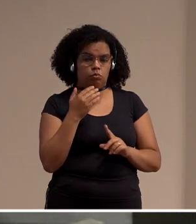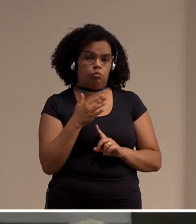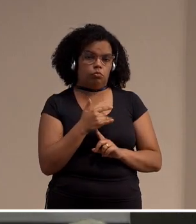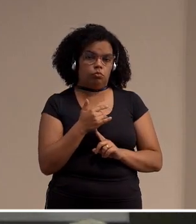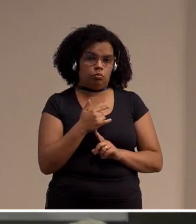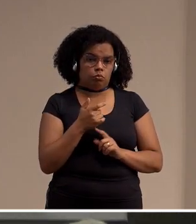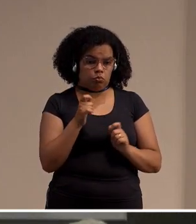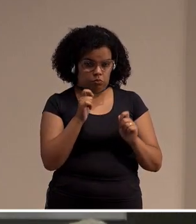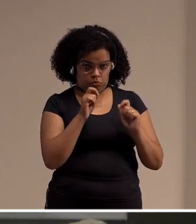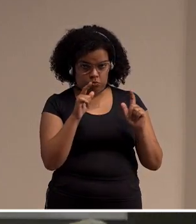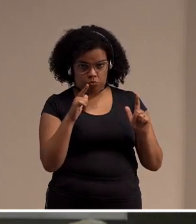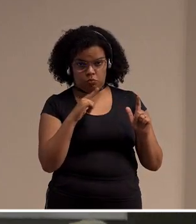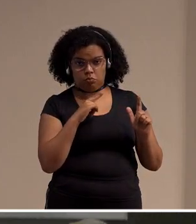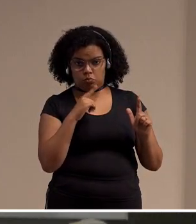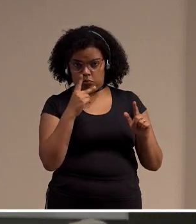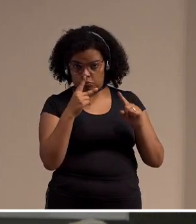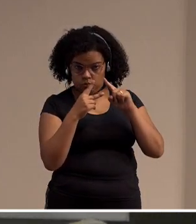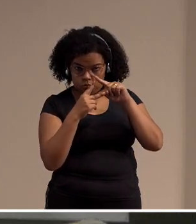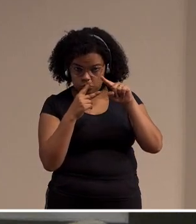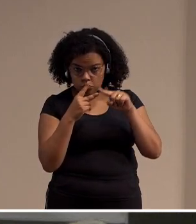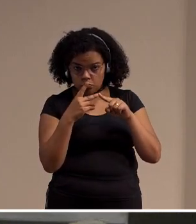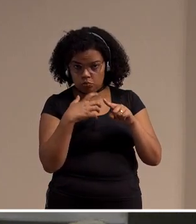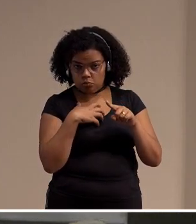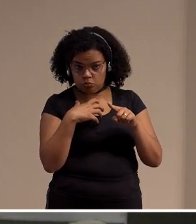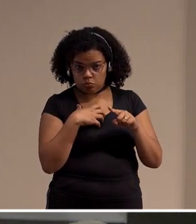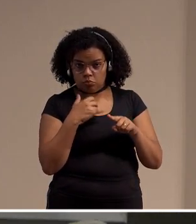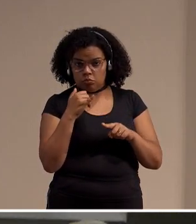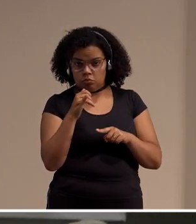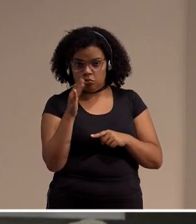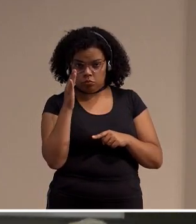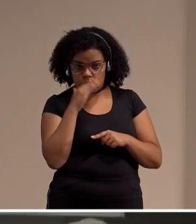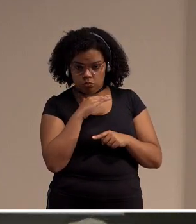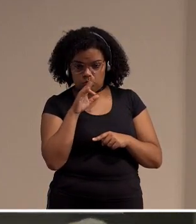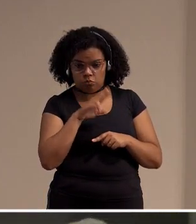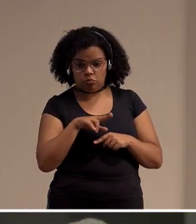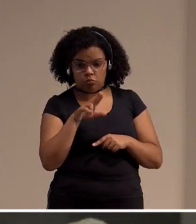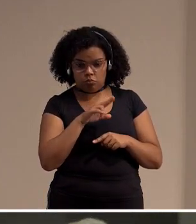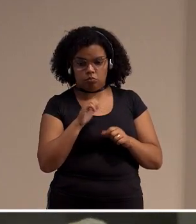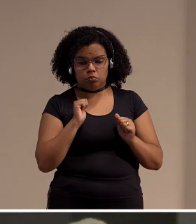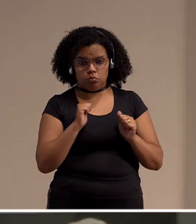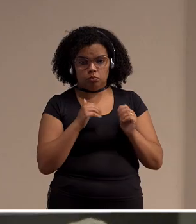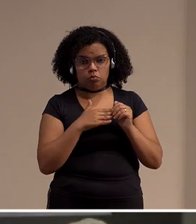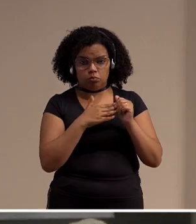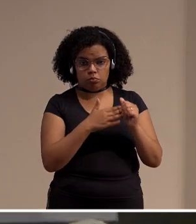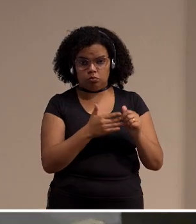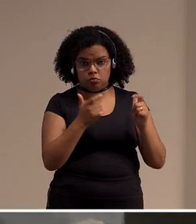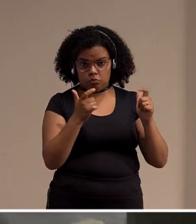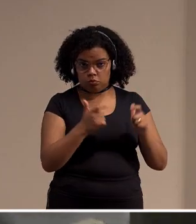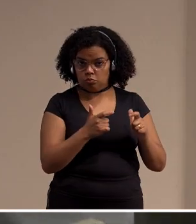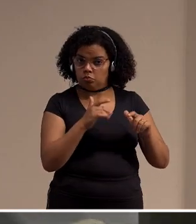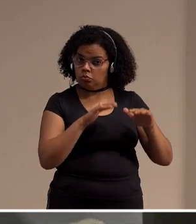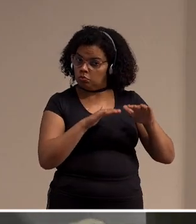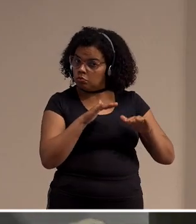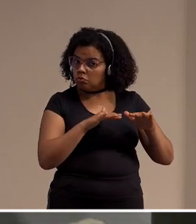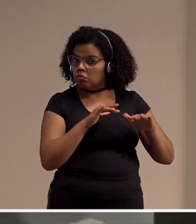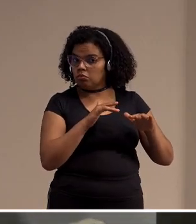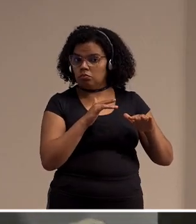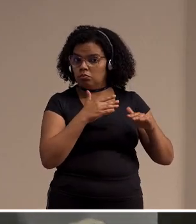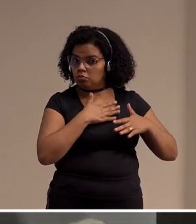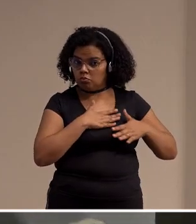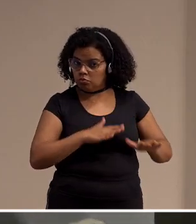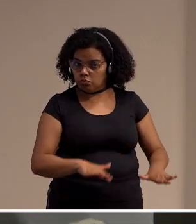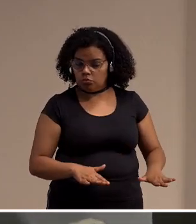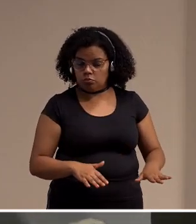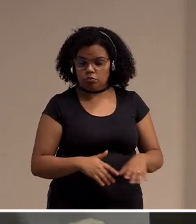tem dois lados, e aqui o mau uso disso pode nos conduzir a um determinado lugar que provavelmente a gente não gostaria de